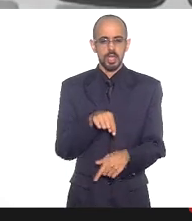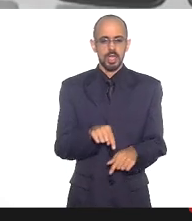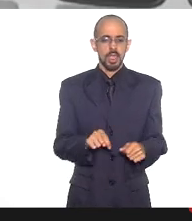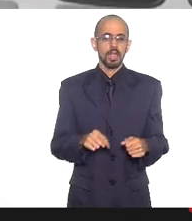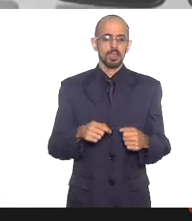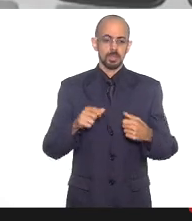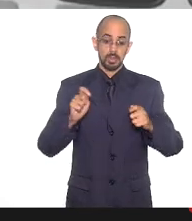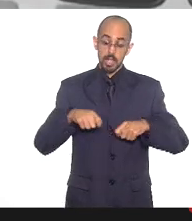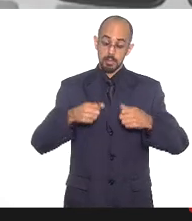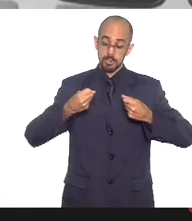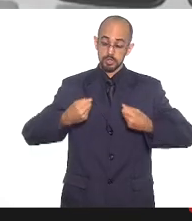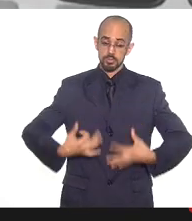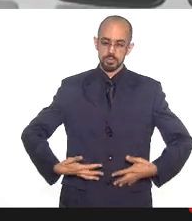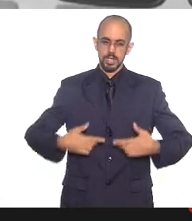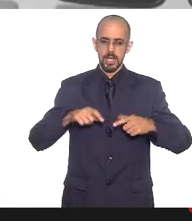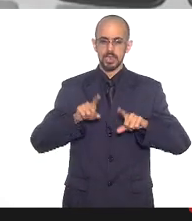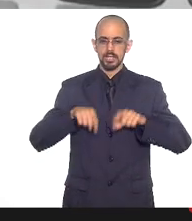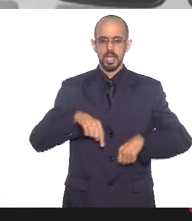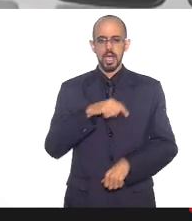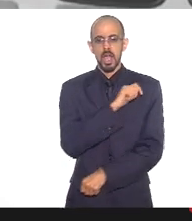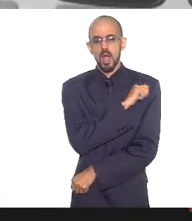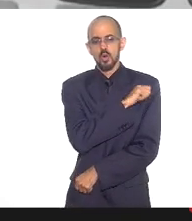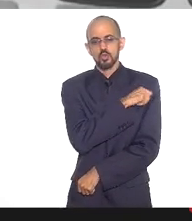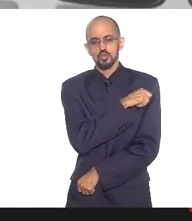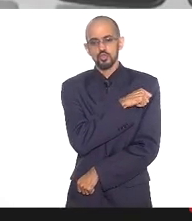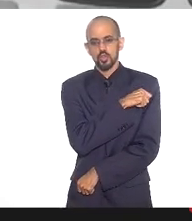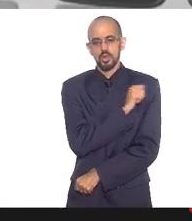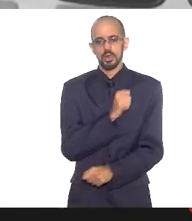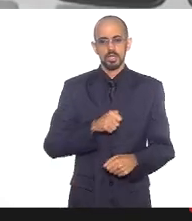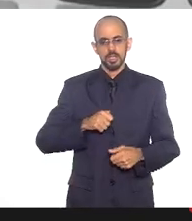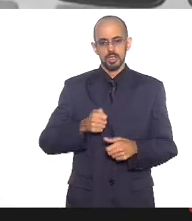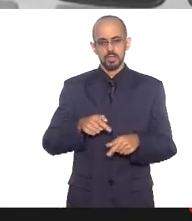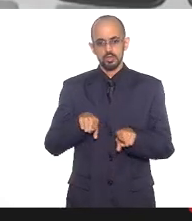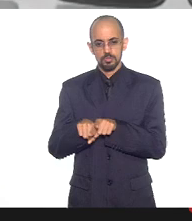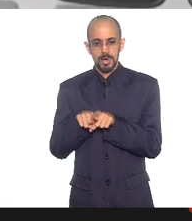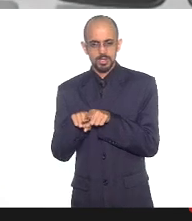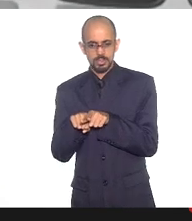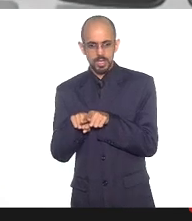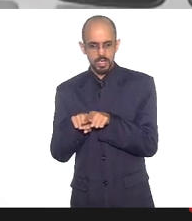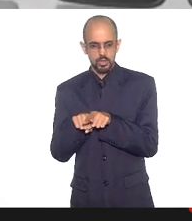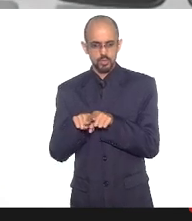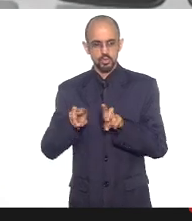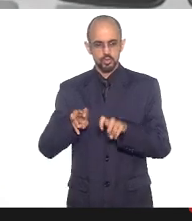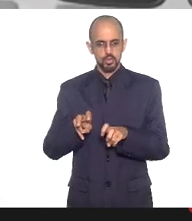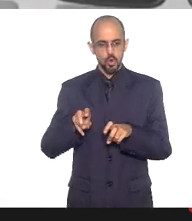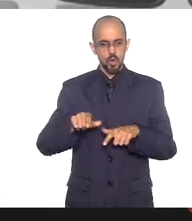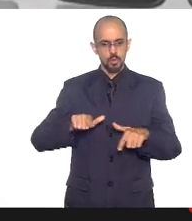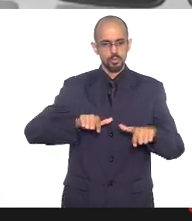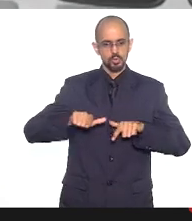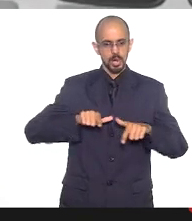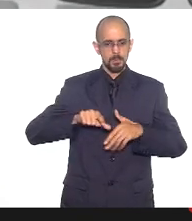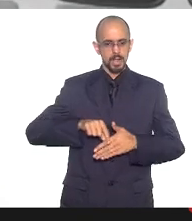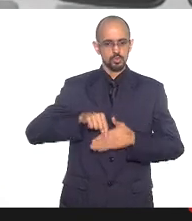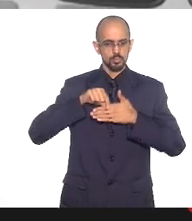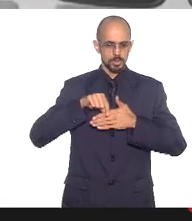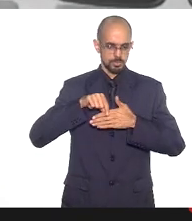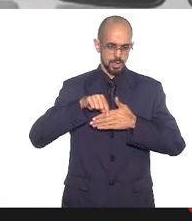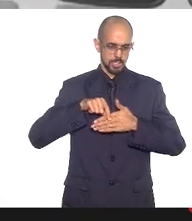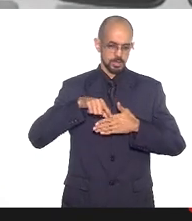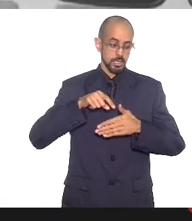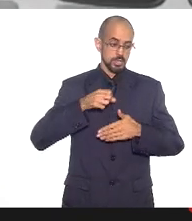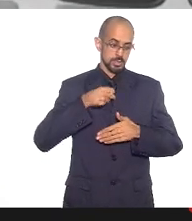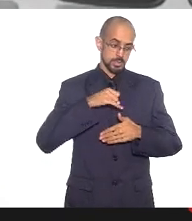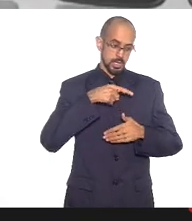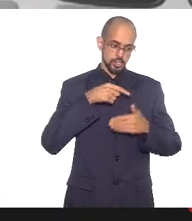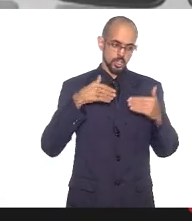pouco melhor isso, a auditoria dos parceiros sobre a atividade do operador. Então, se o operador está agindo em